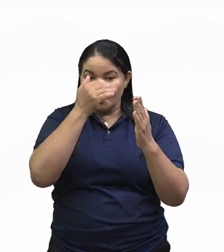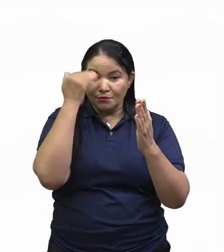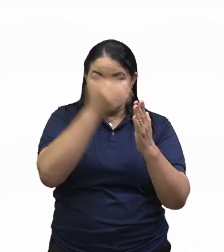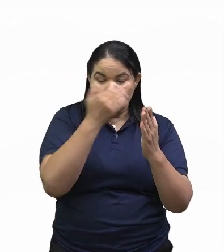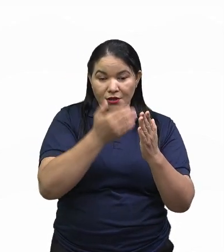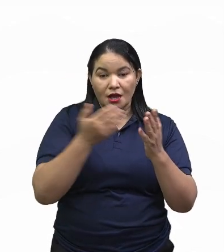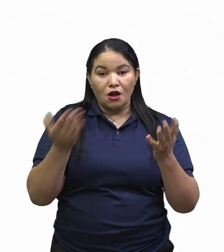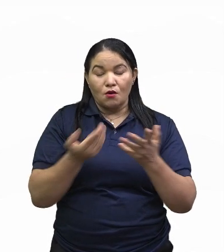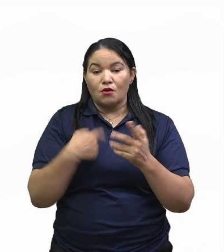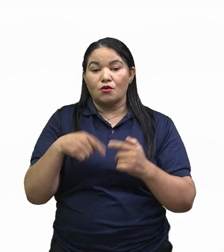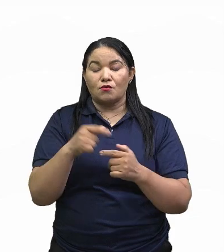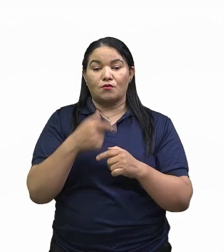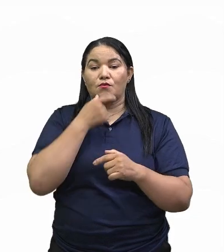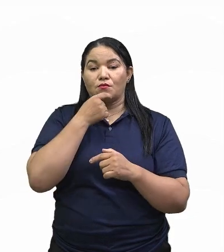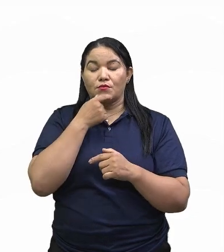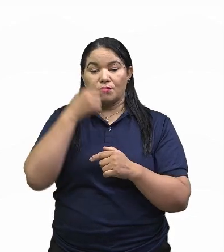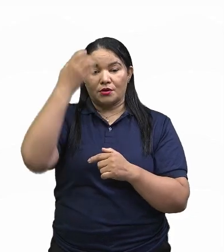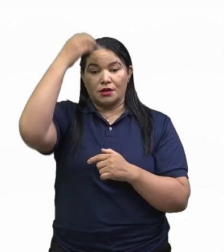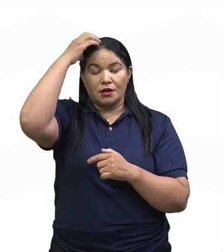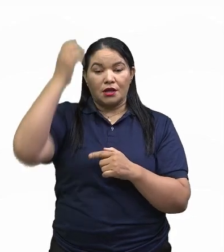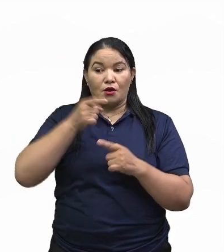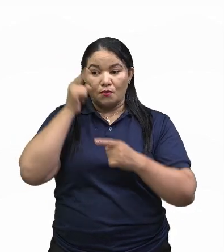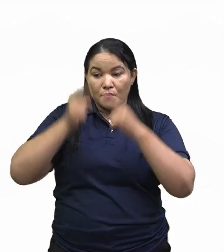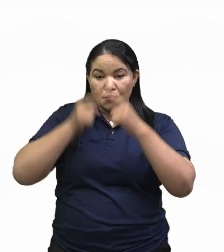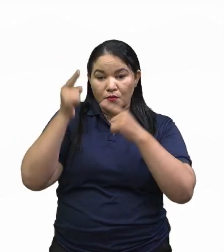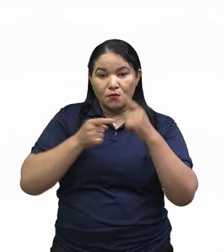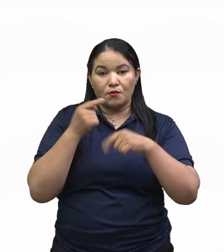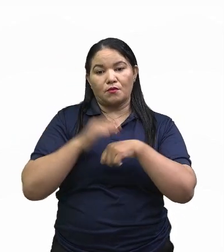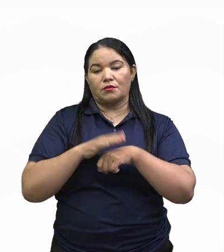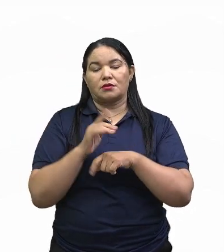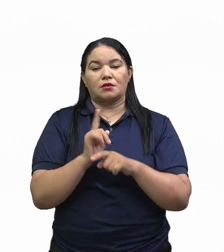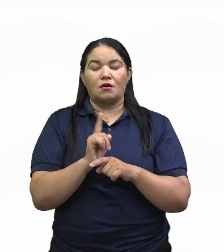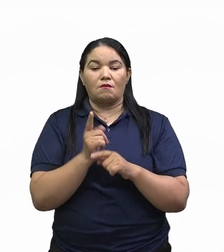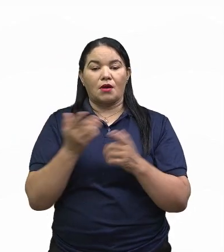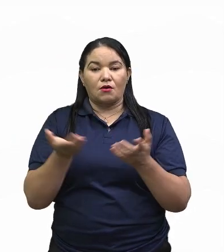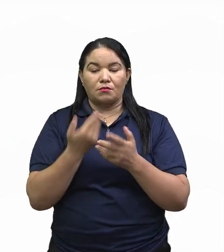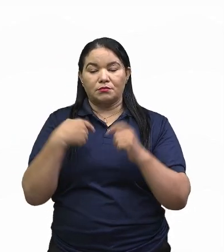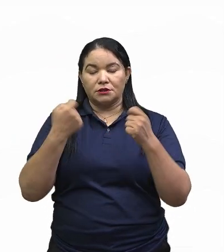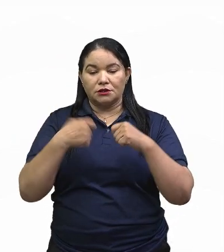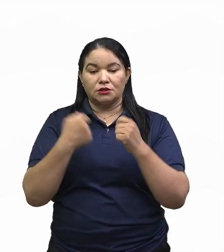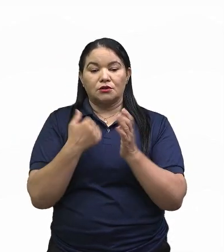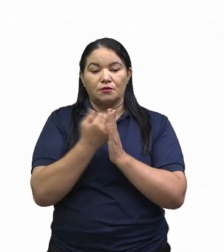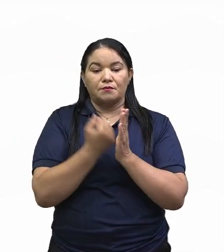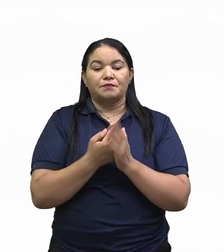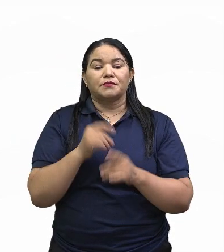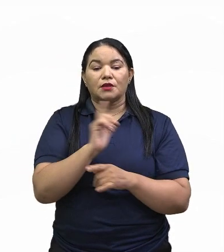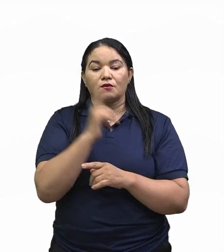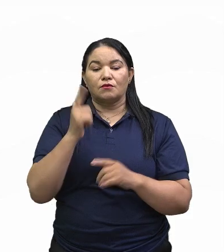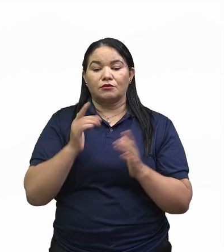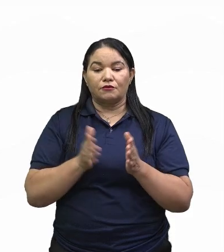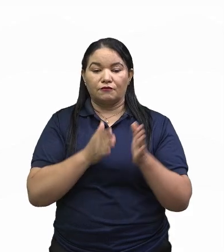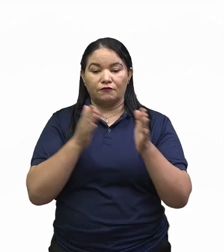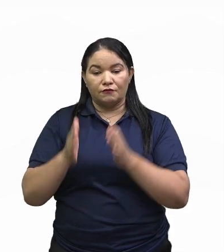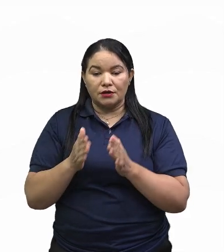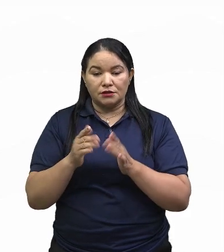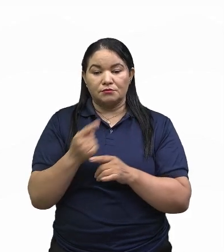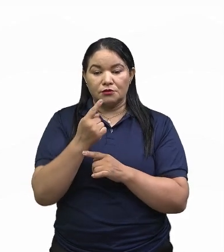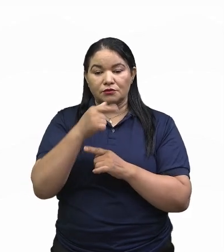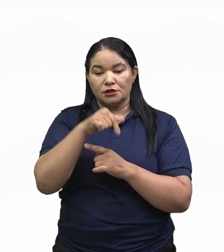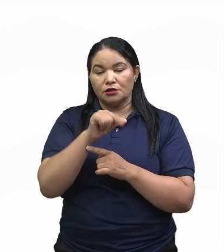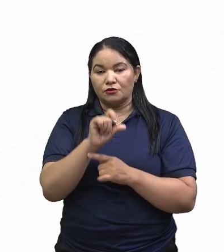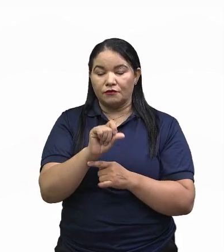forma absoluta. Próxima fase, ali de 1792 a 1795, a